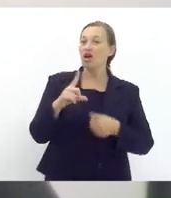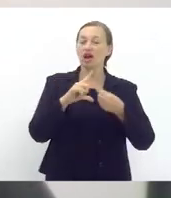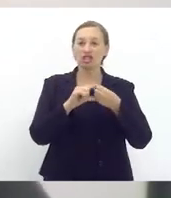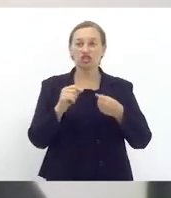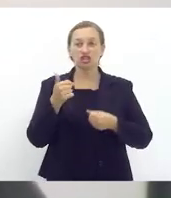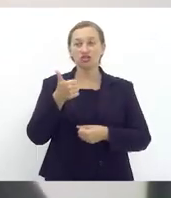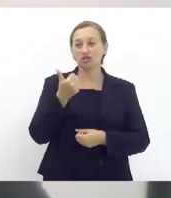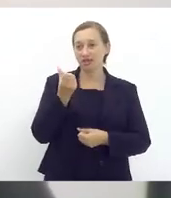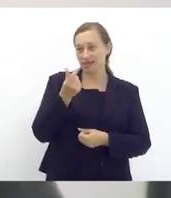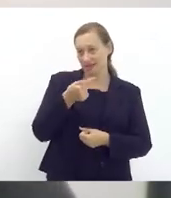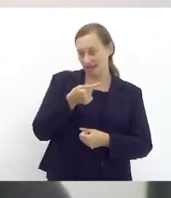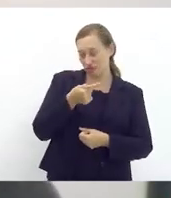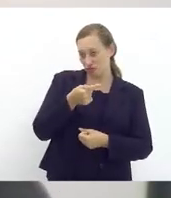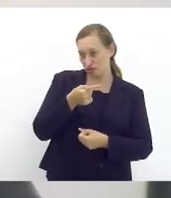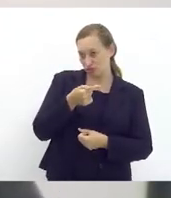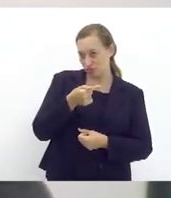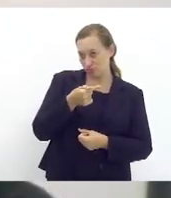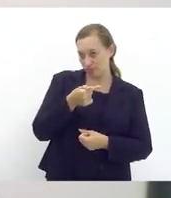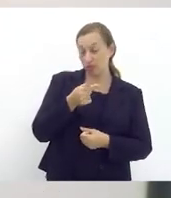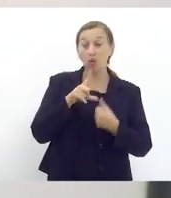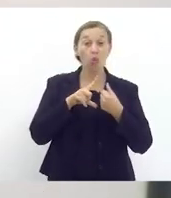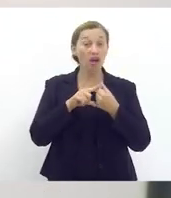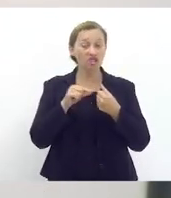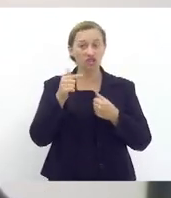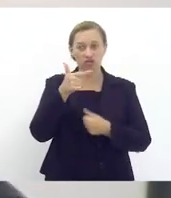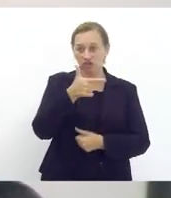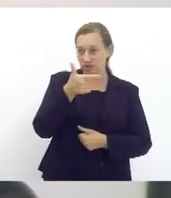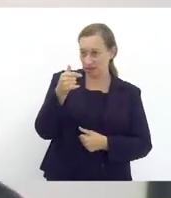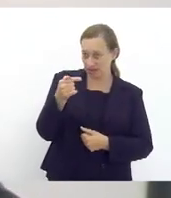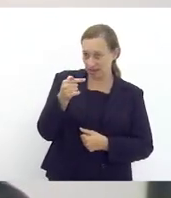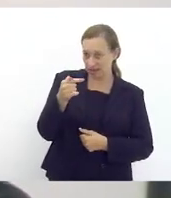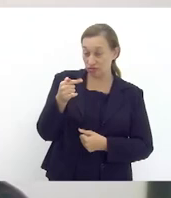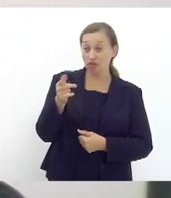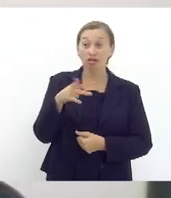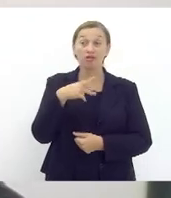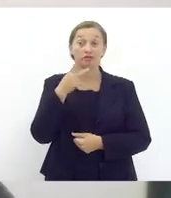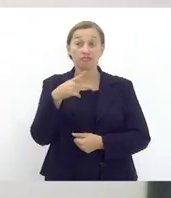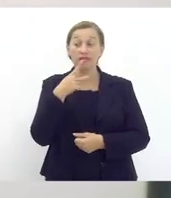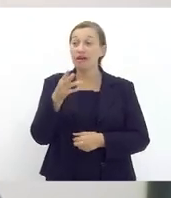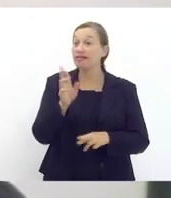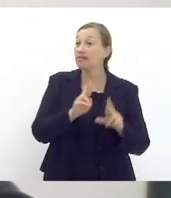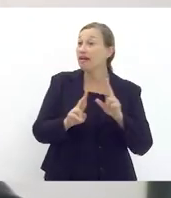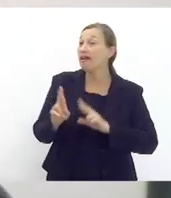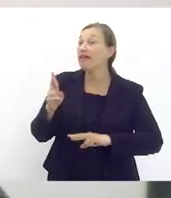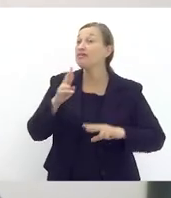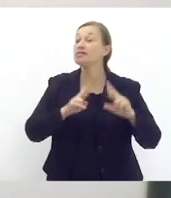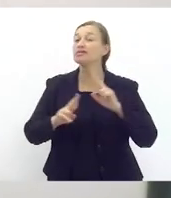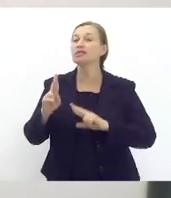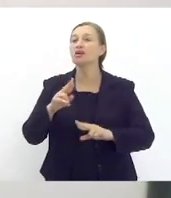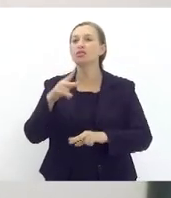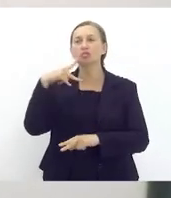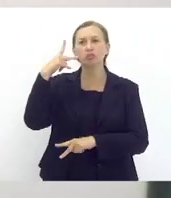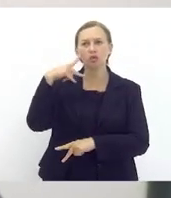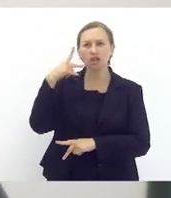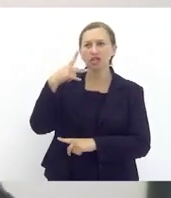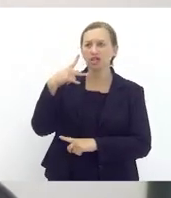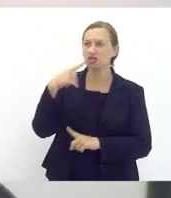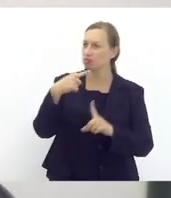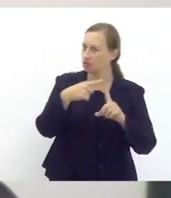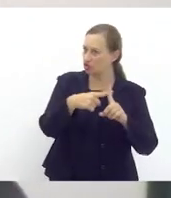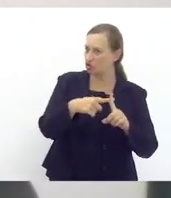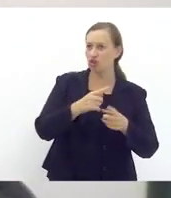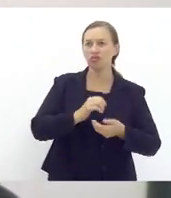17 o artigo 17 fala da relação de políticas afirmativas